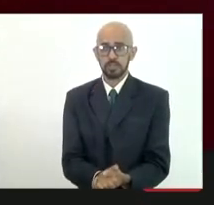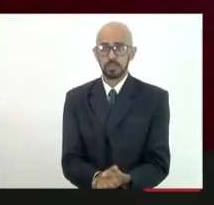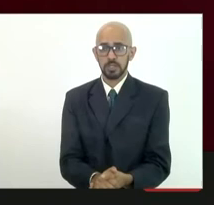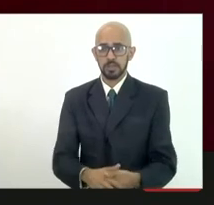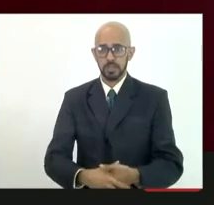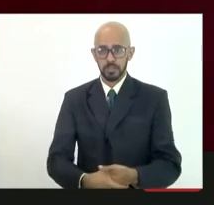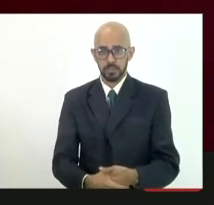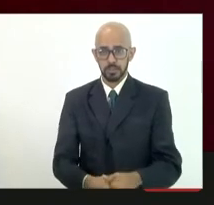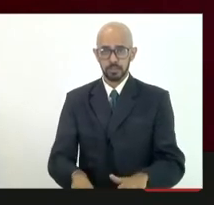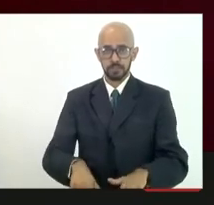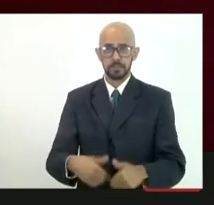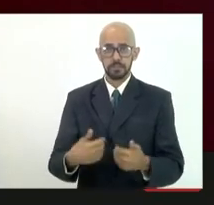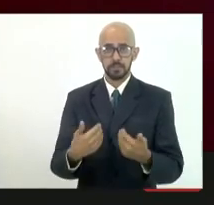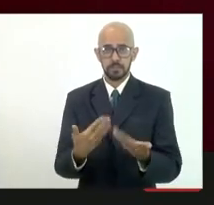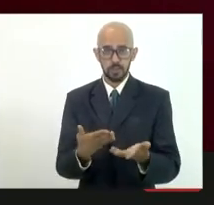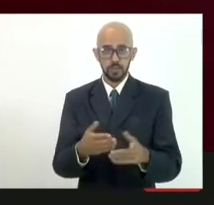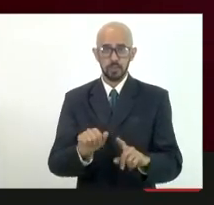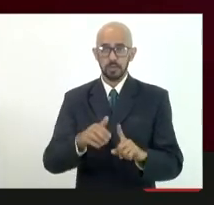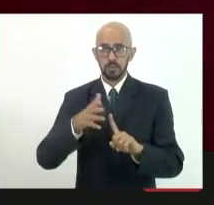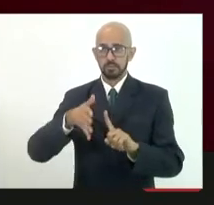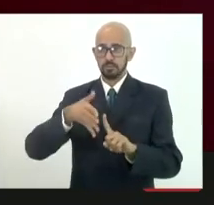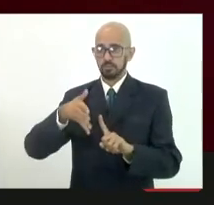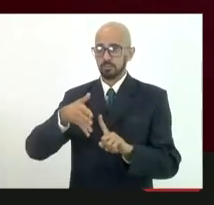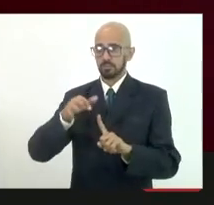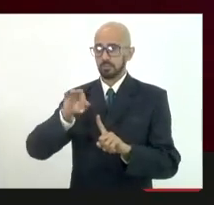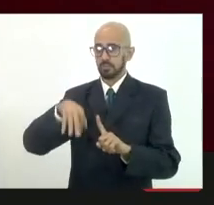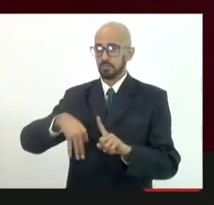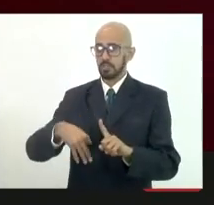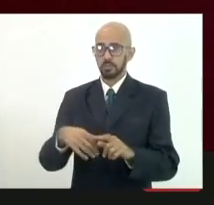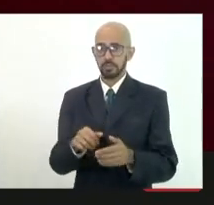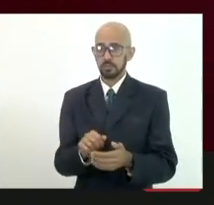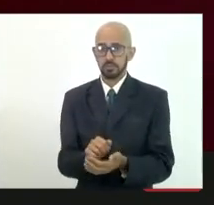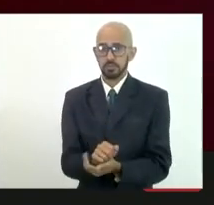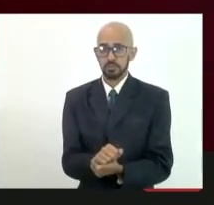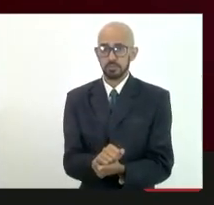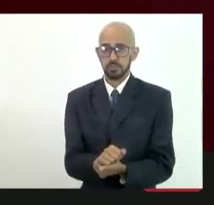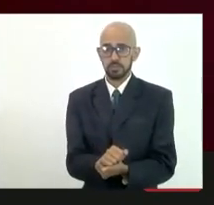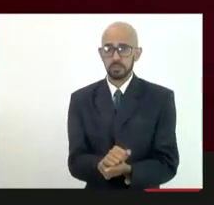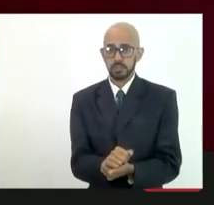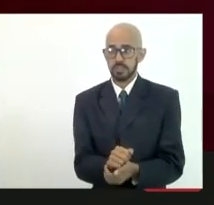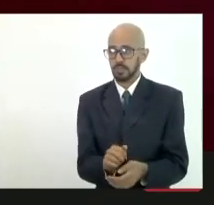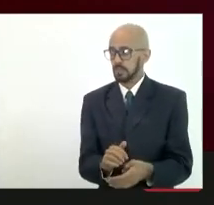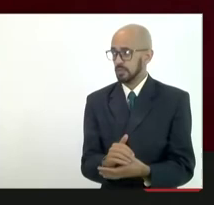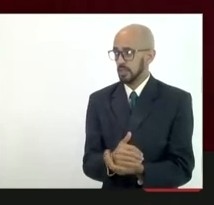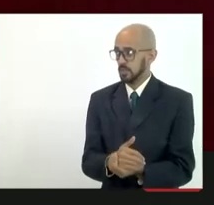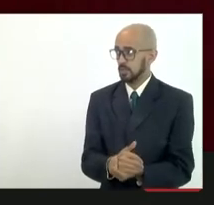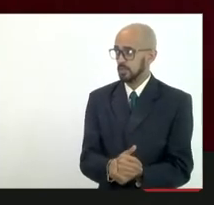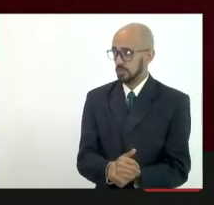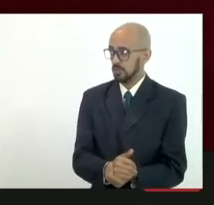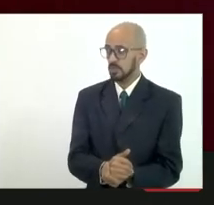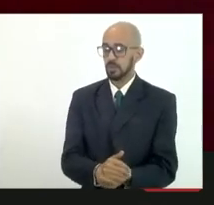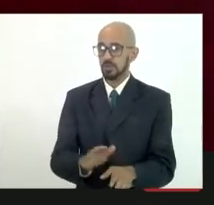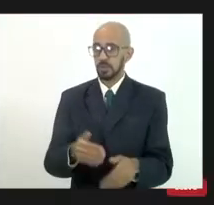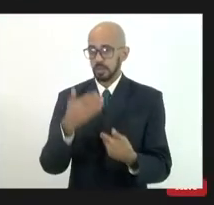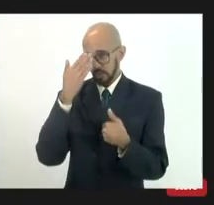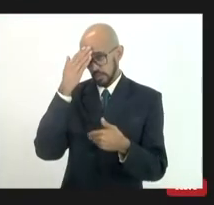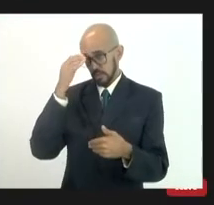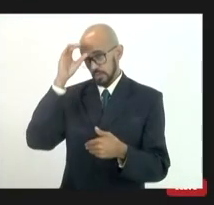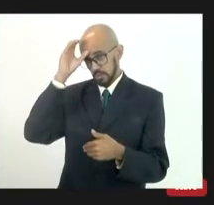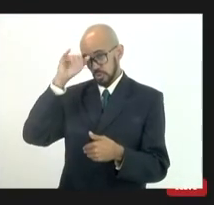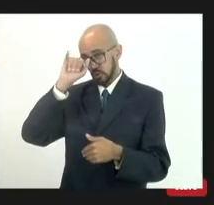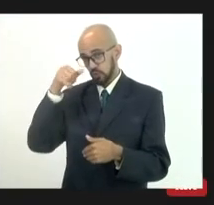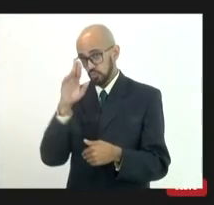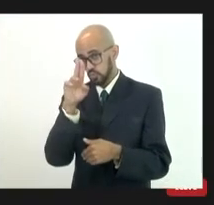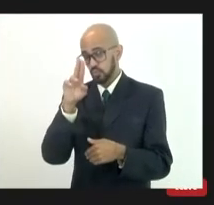suas considerações finais, agradecendo mais uma vez a sua presença, agradecendo a tia Ju, que nos